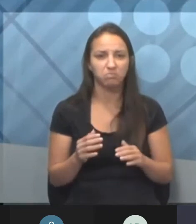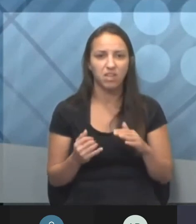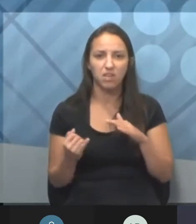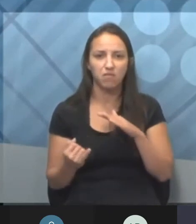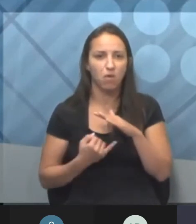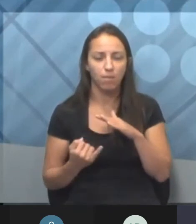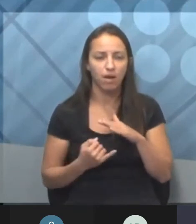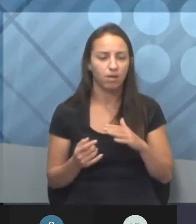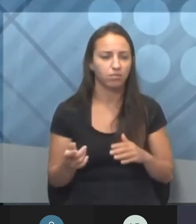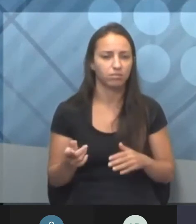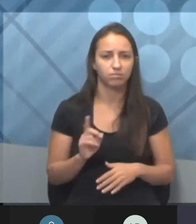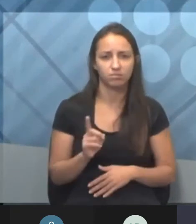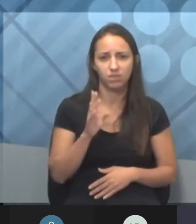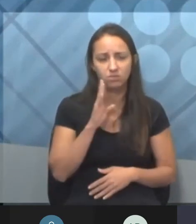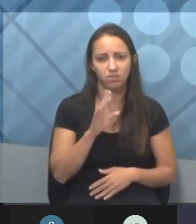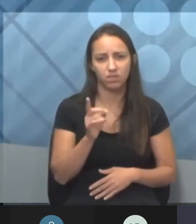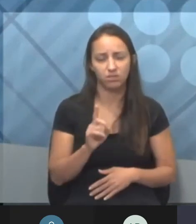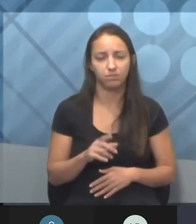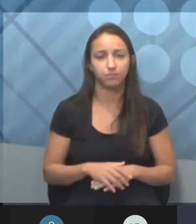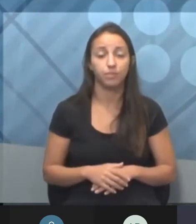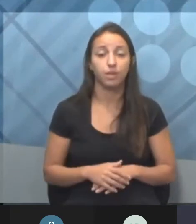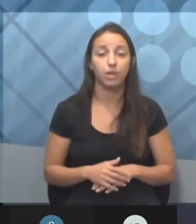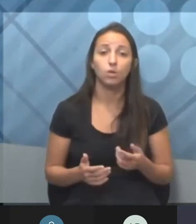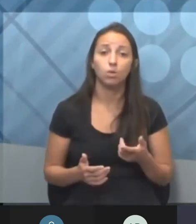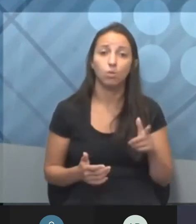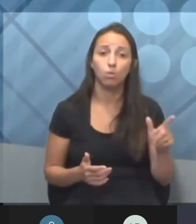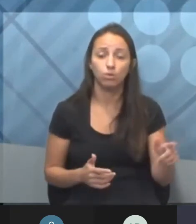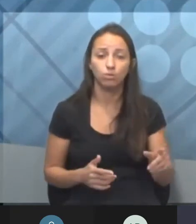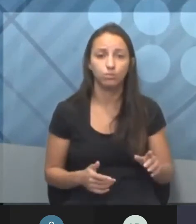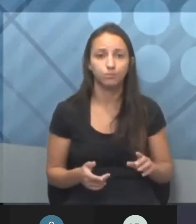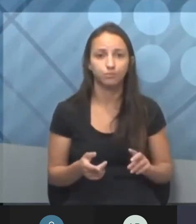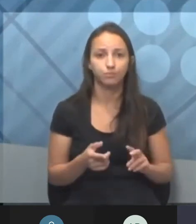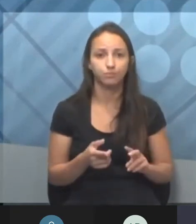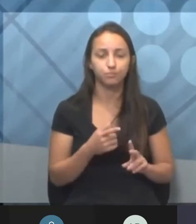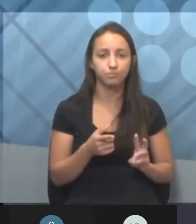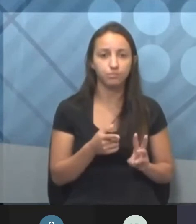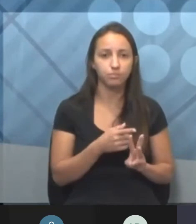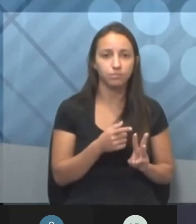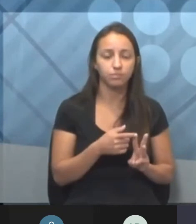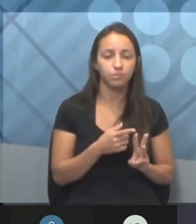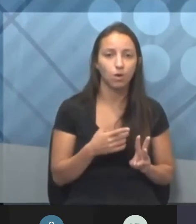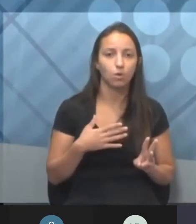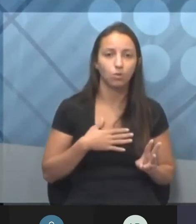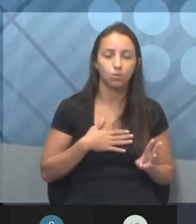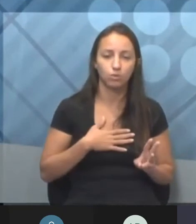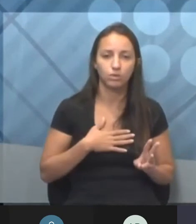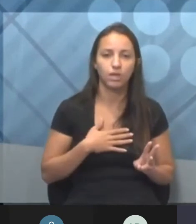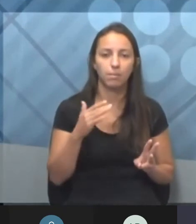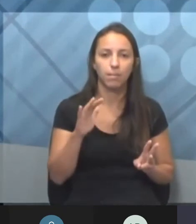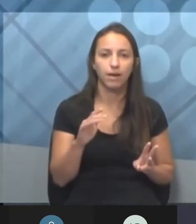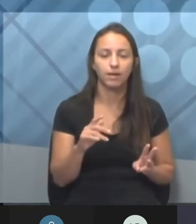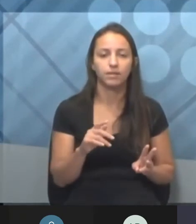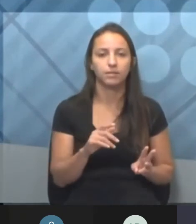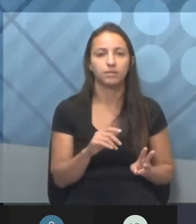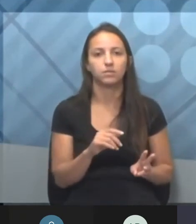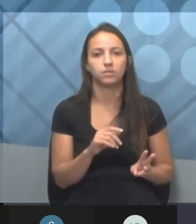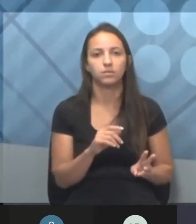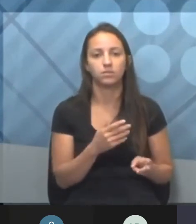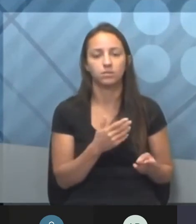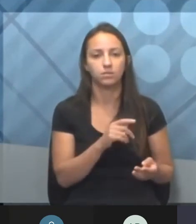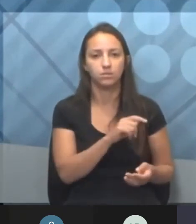informal, não tá legal. E o outro, ele era bem indicado por alunos e por professores. Por mais que